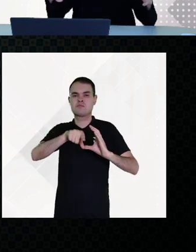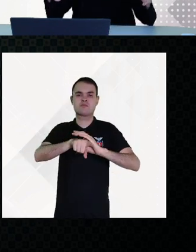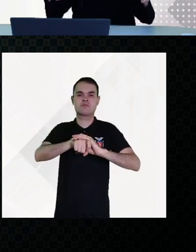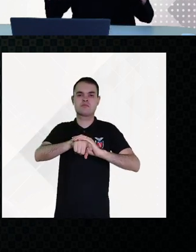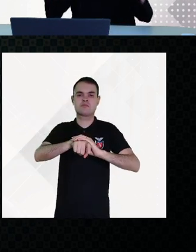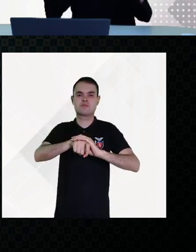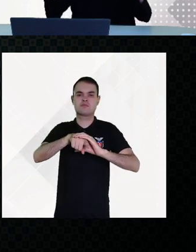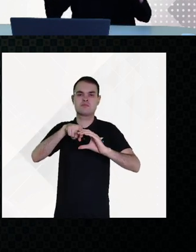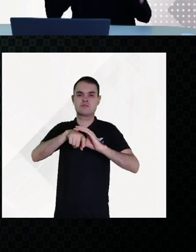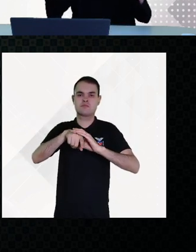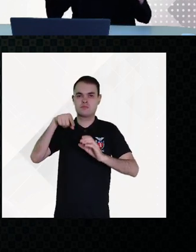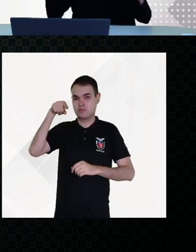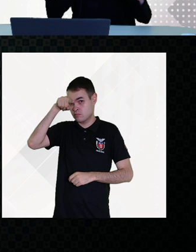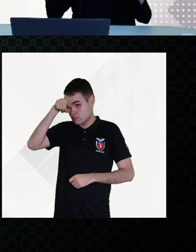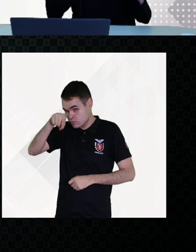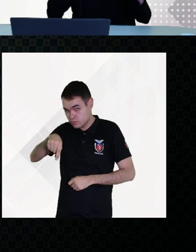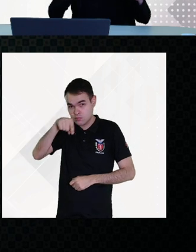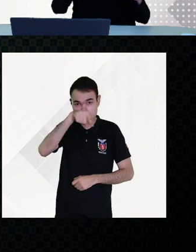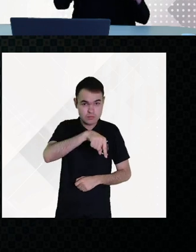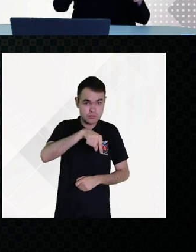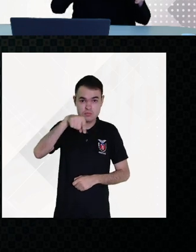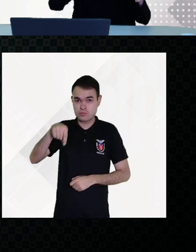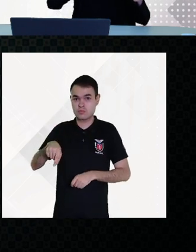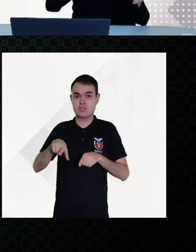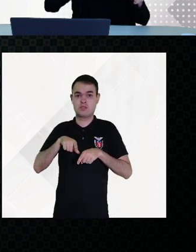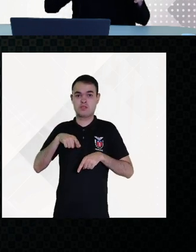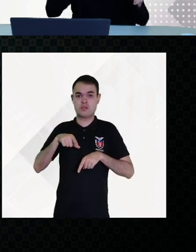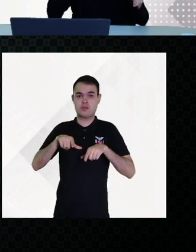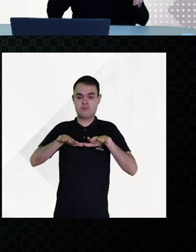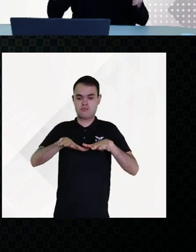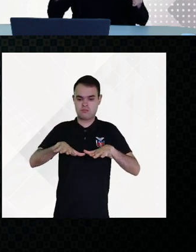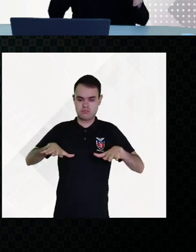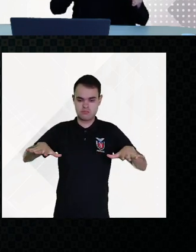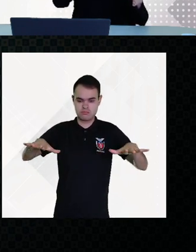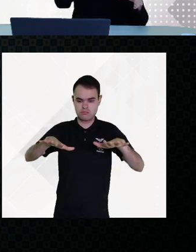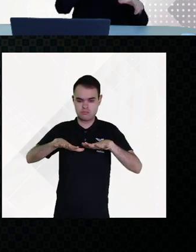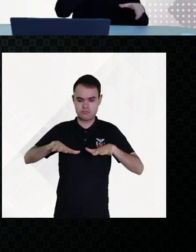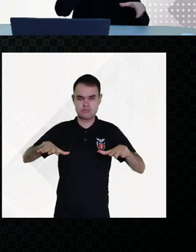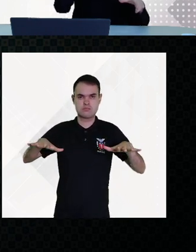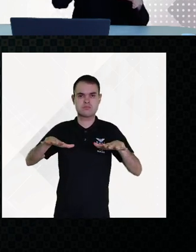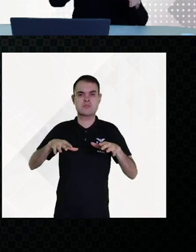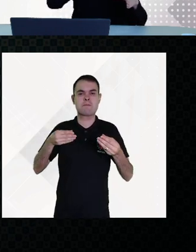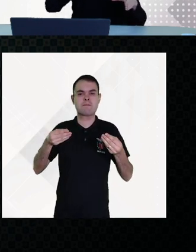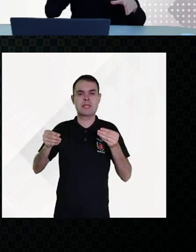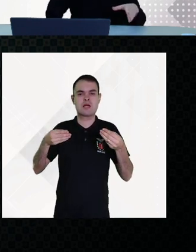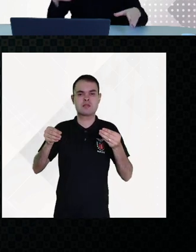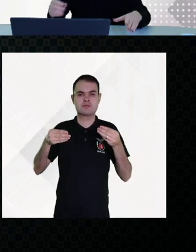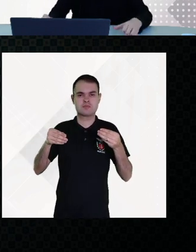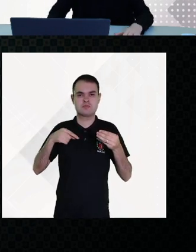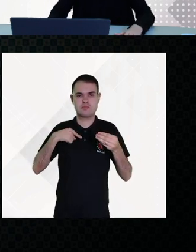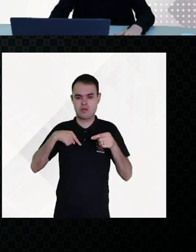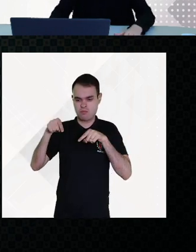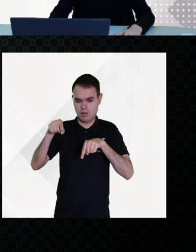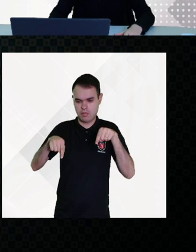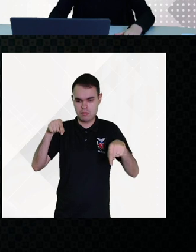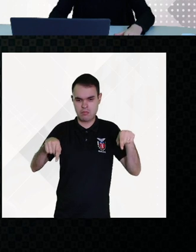numa colmeia, por exemplo, uma placa de acrílico onde estão vazadas as letras. Então, ele tem um